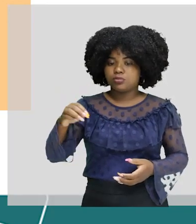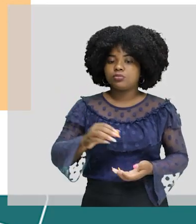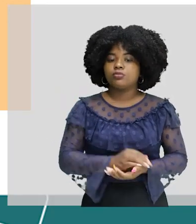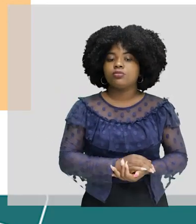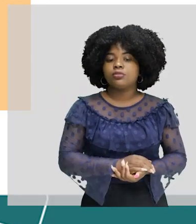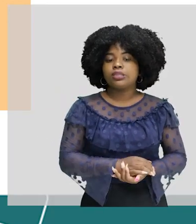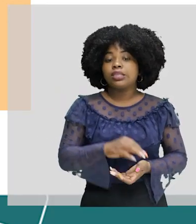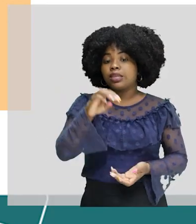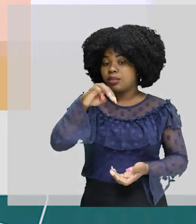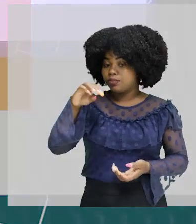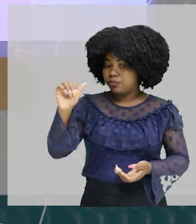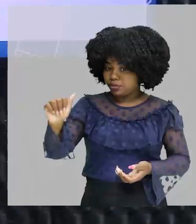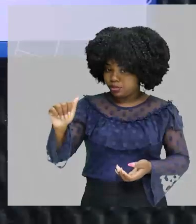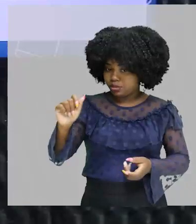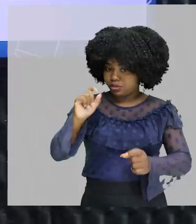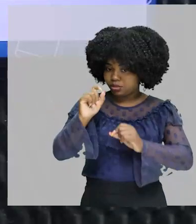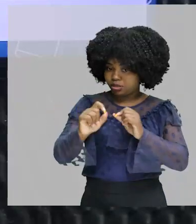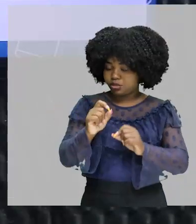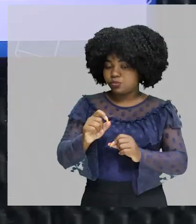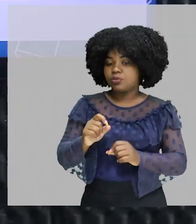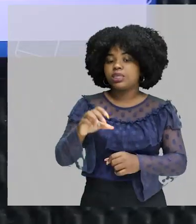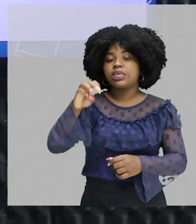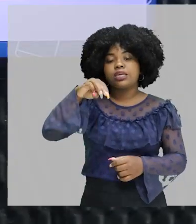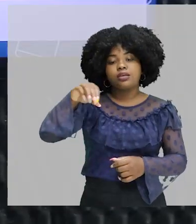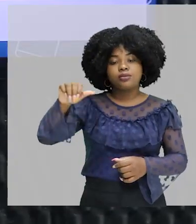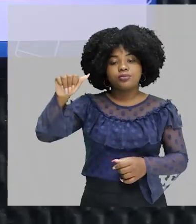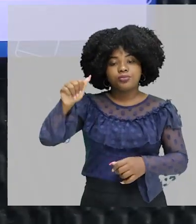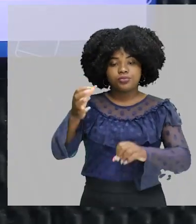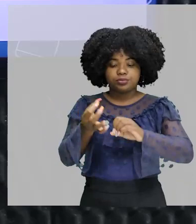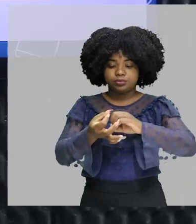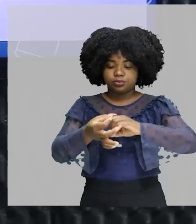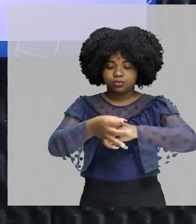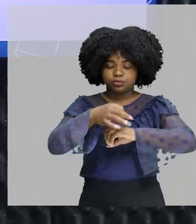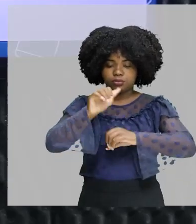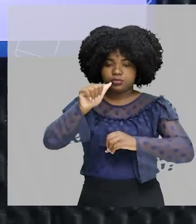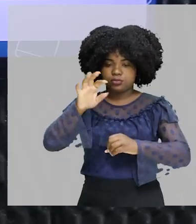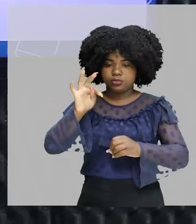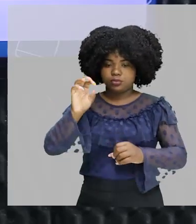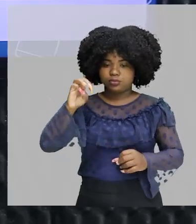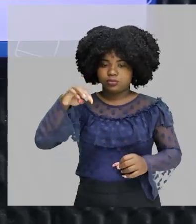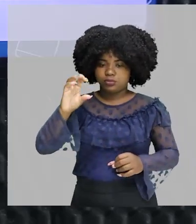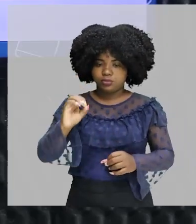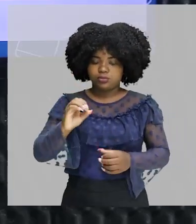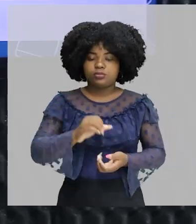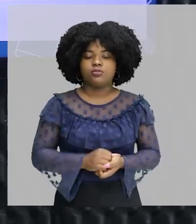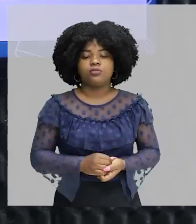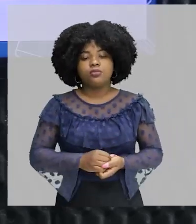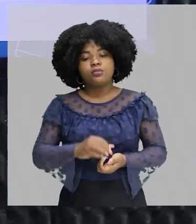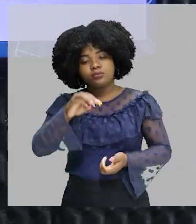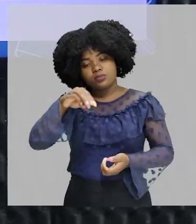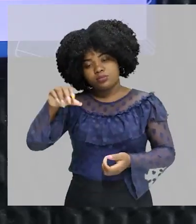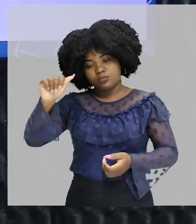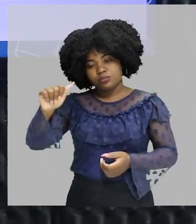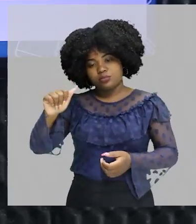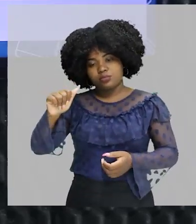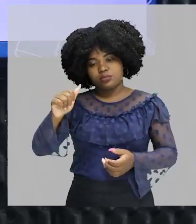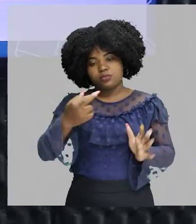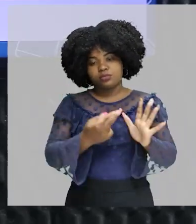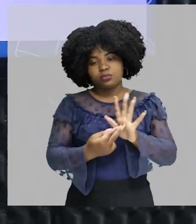massa atômica é a massa do átomo, certo? Essa massa atômica ela vai ser expressa em